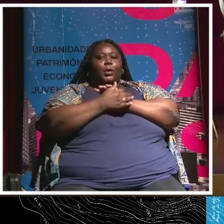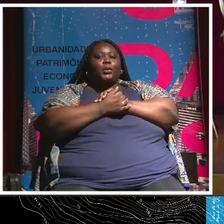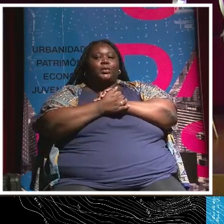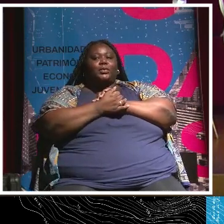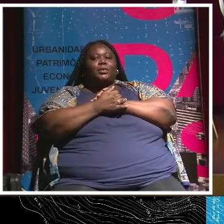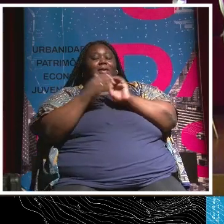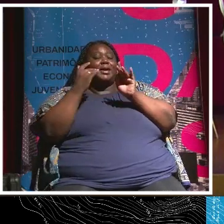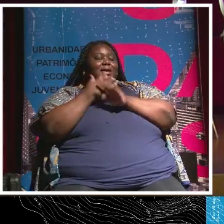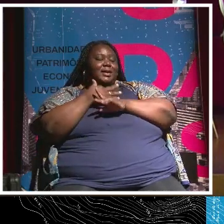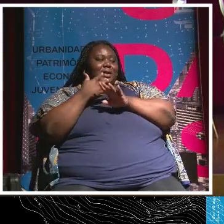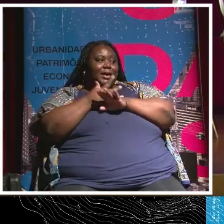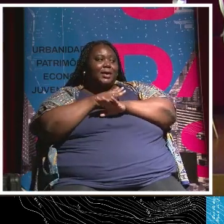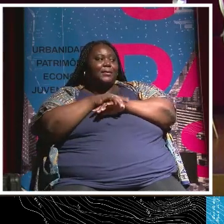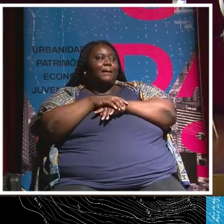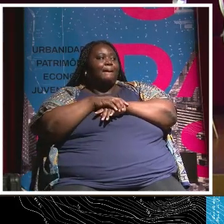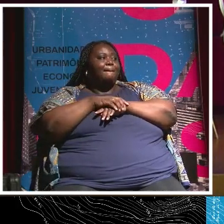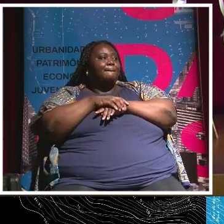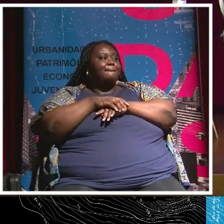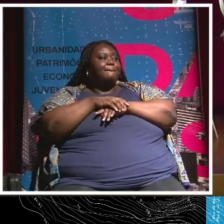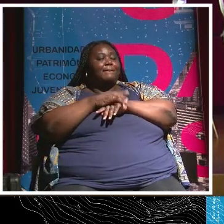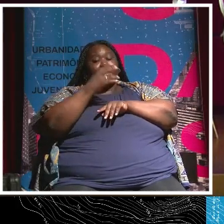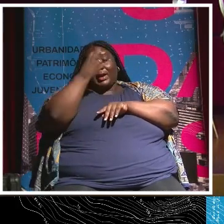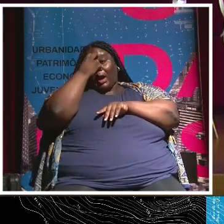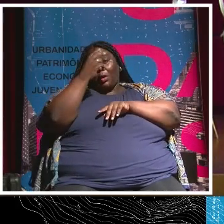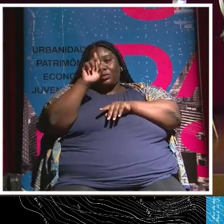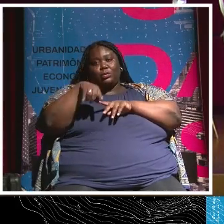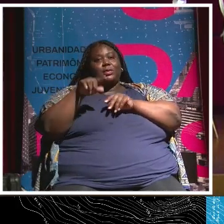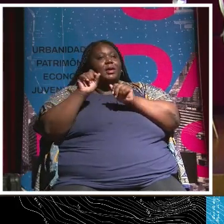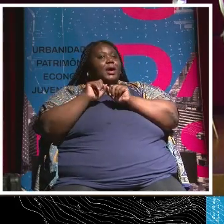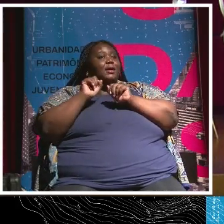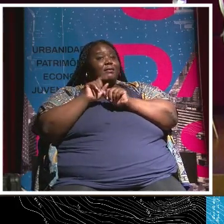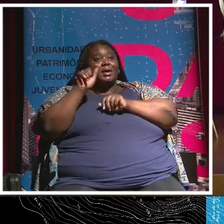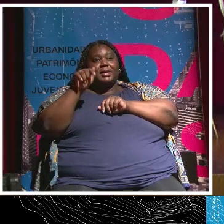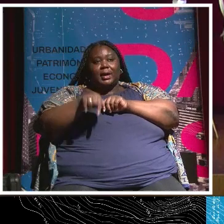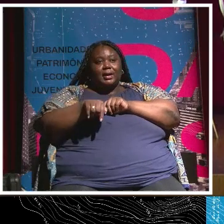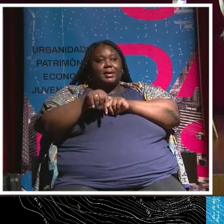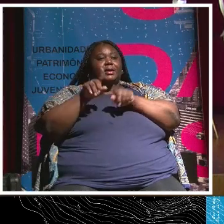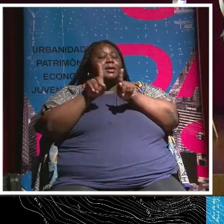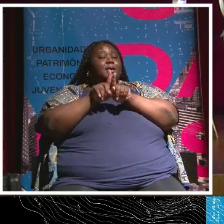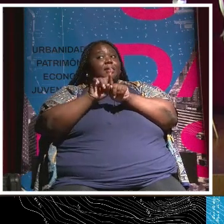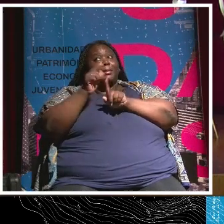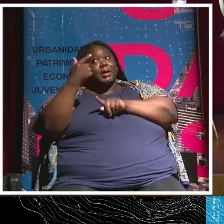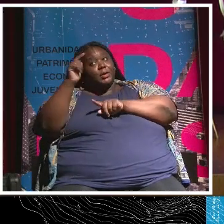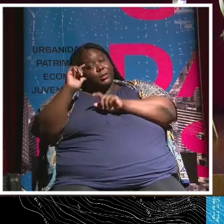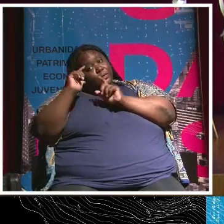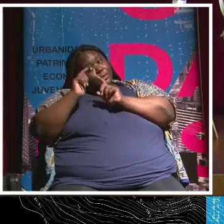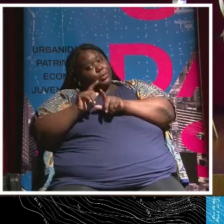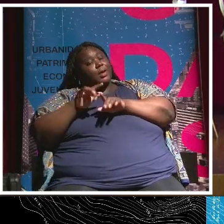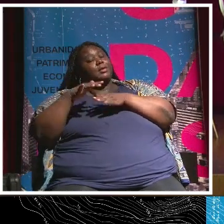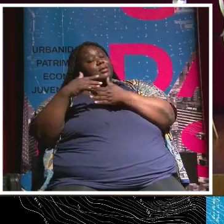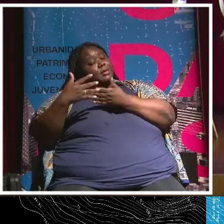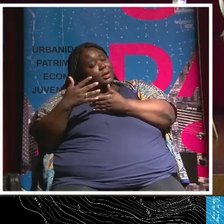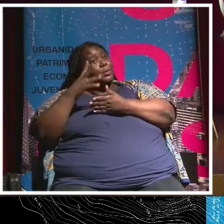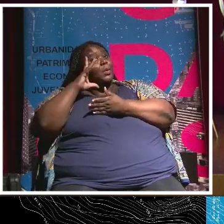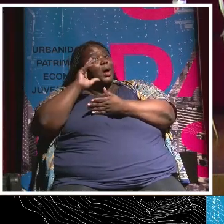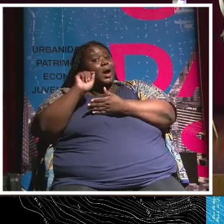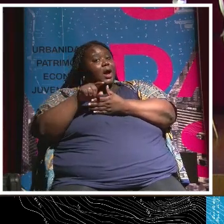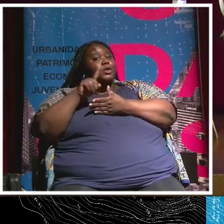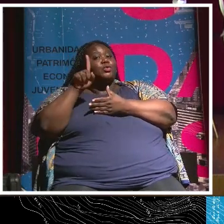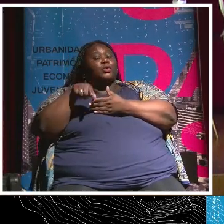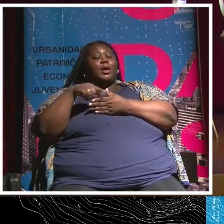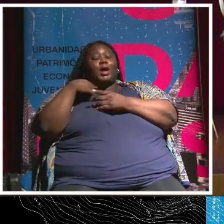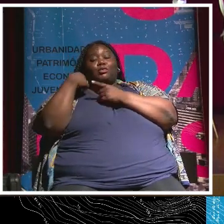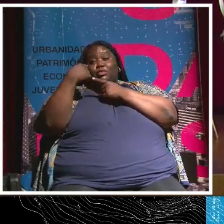da cidade, à cultura que é feita, né? Aqui e em outros lugares. Então, acho que esse é um